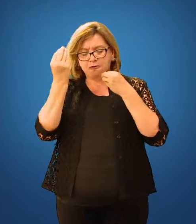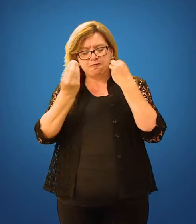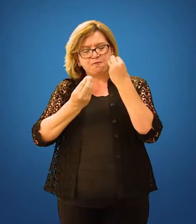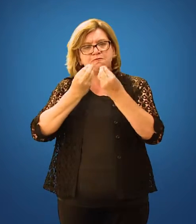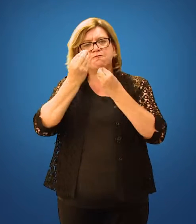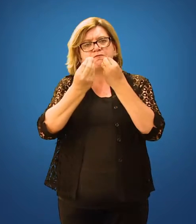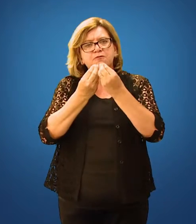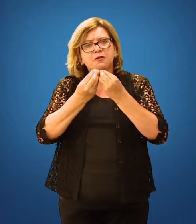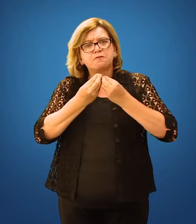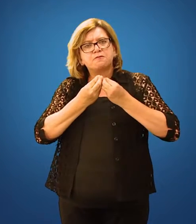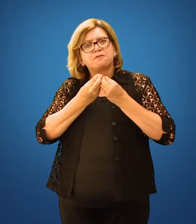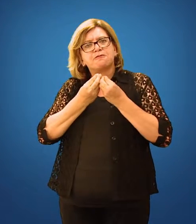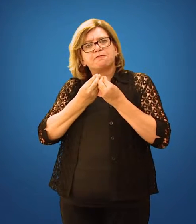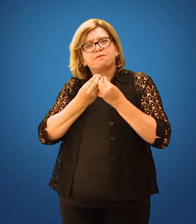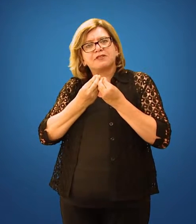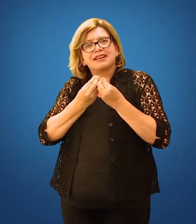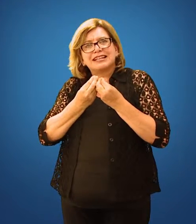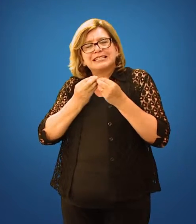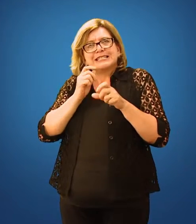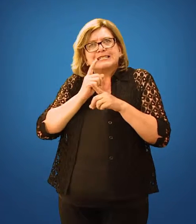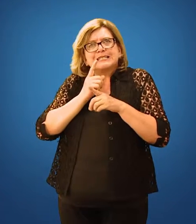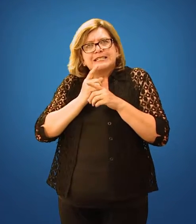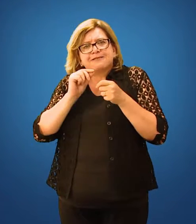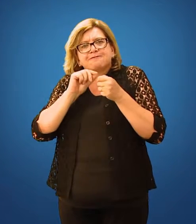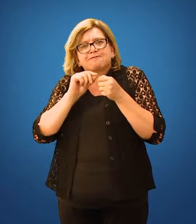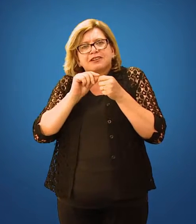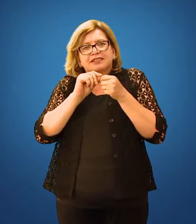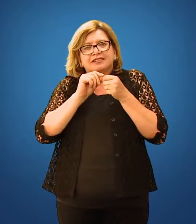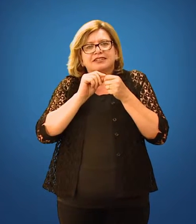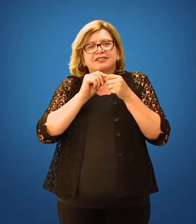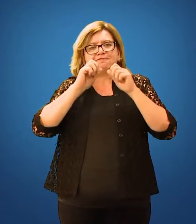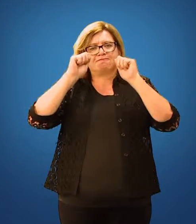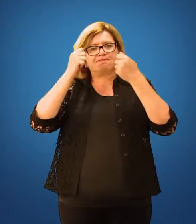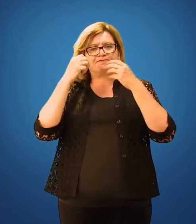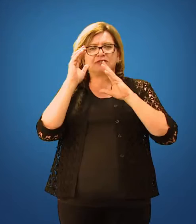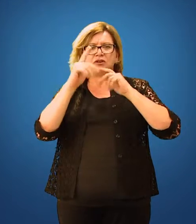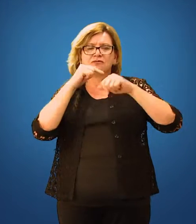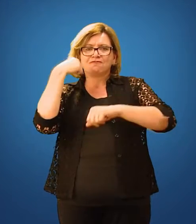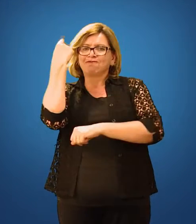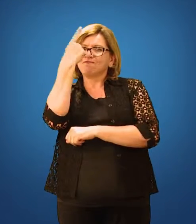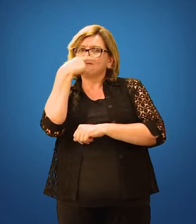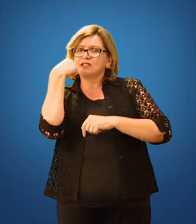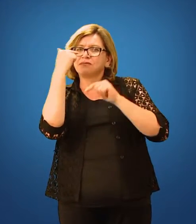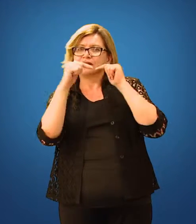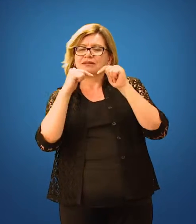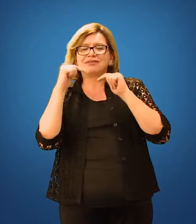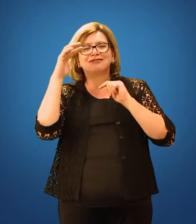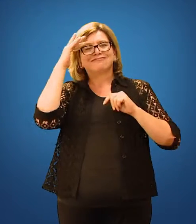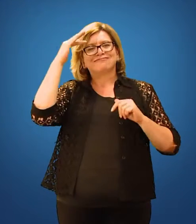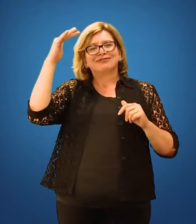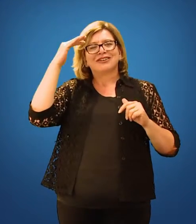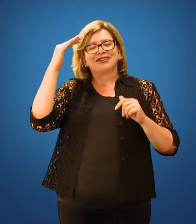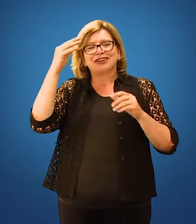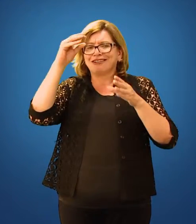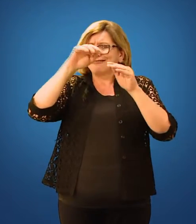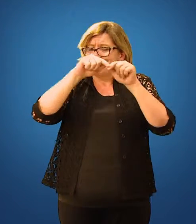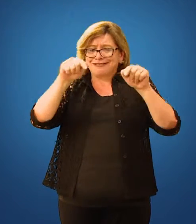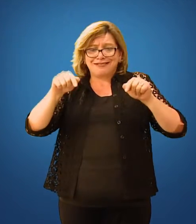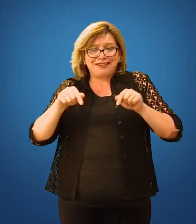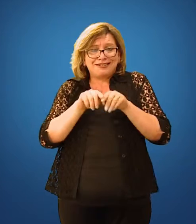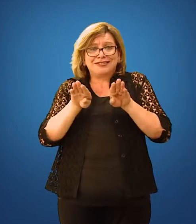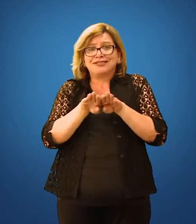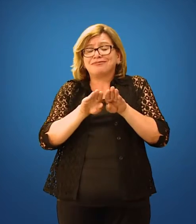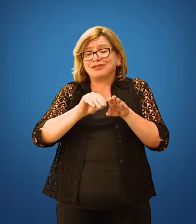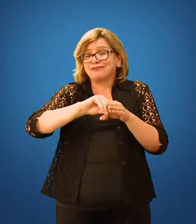gente encontre alternativas para poder propiciar esse tempo para trabalhar o sonho, tanto em sala de aula quanto fora de